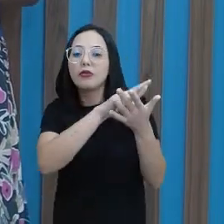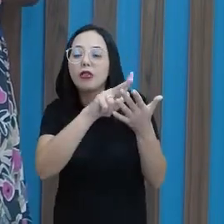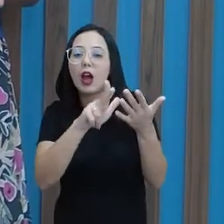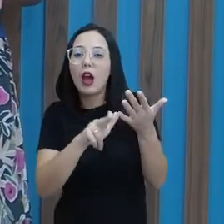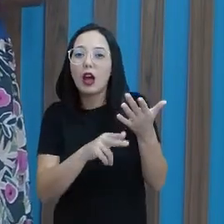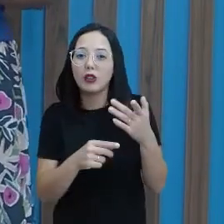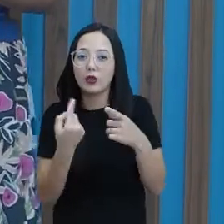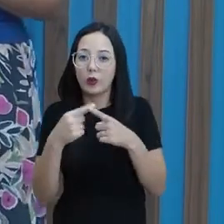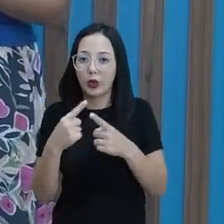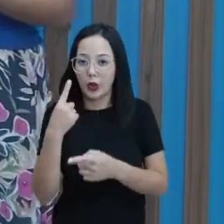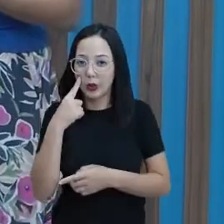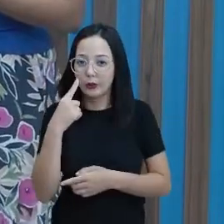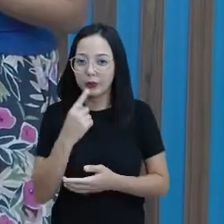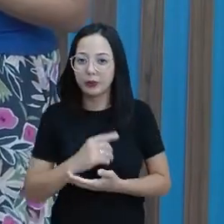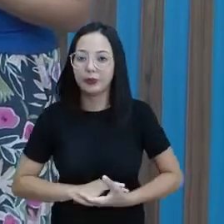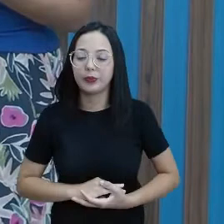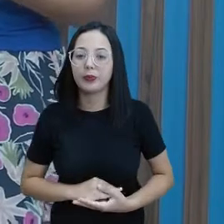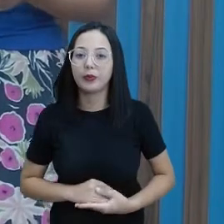Então, ó,